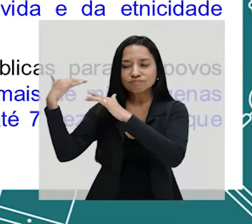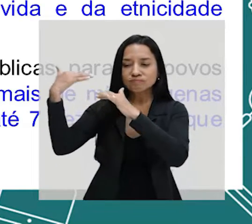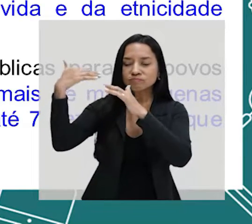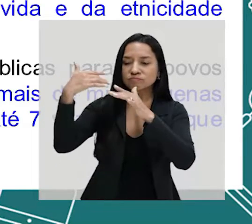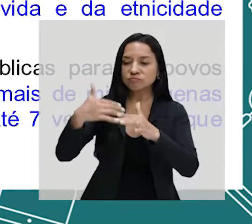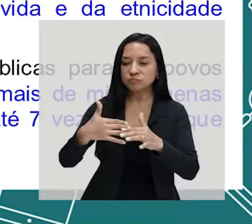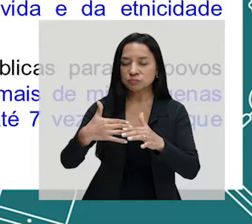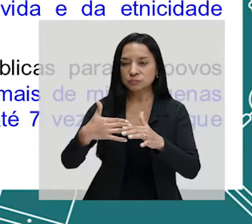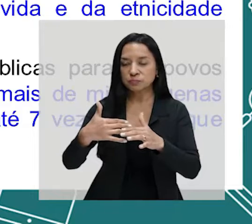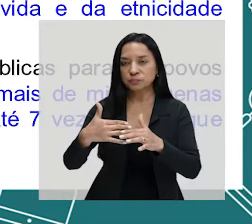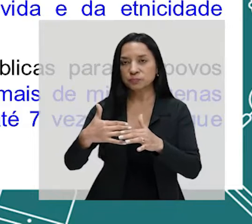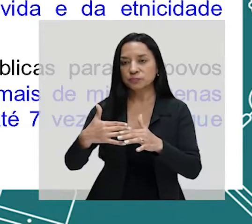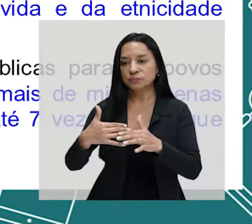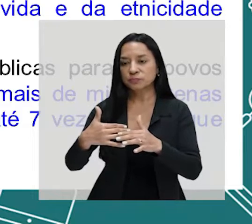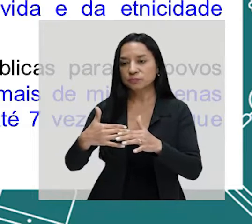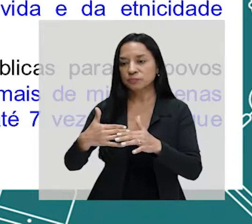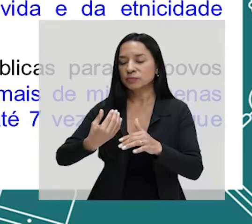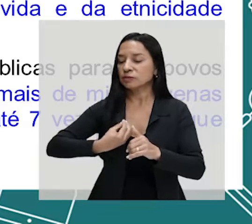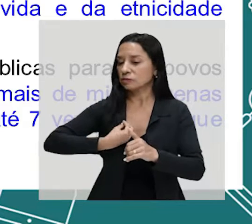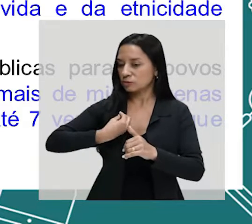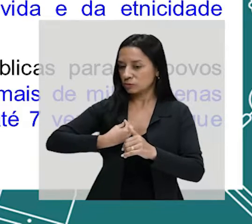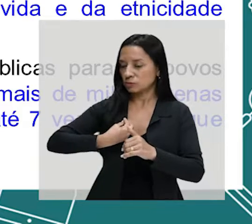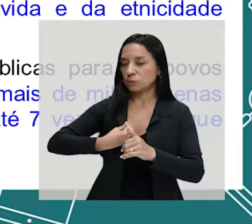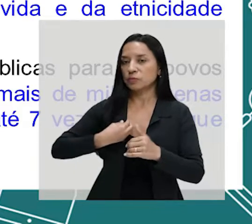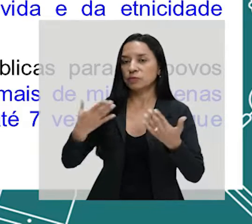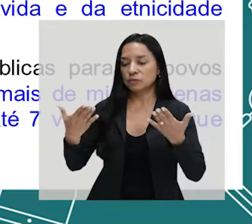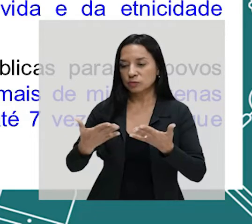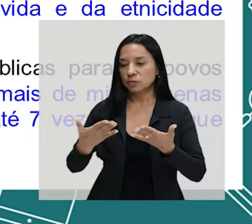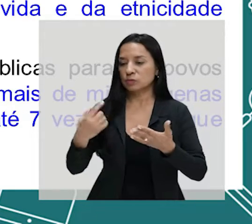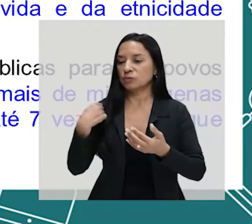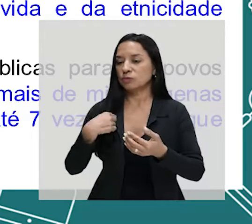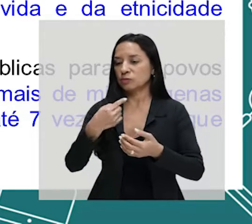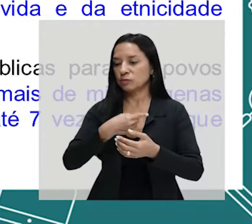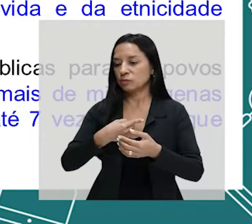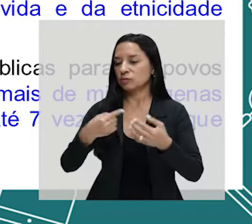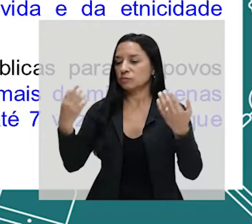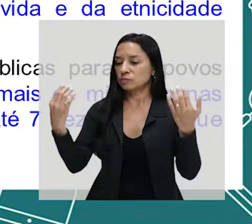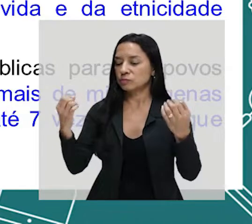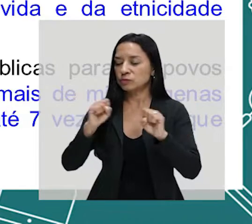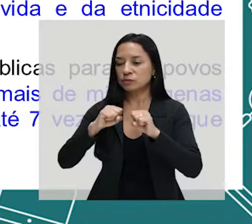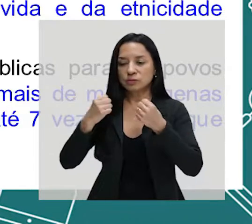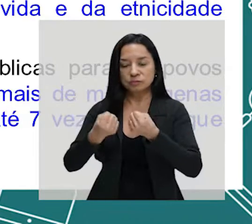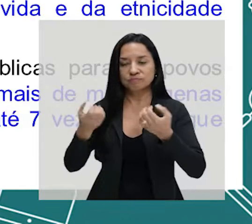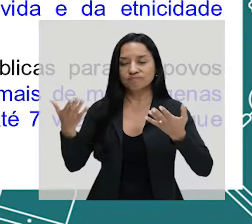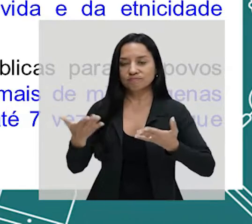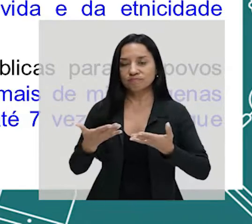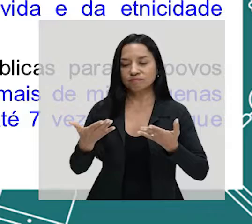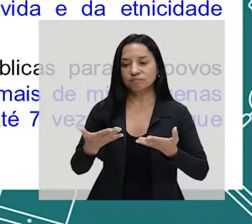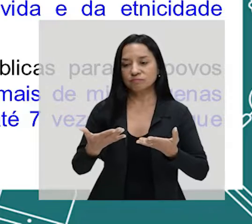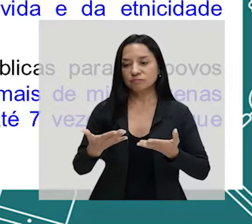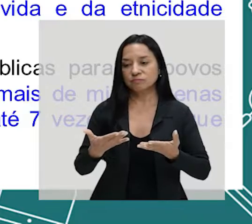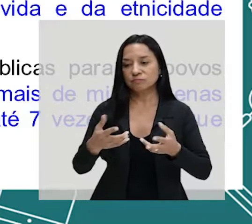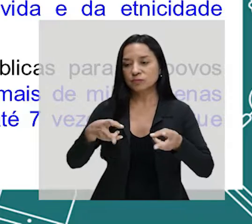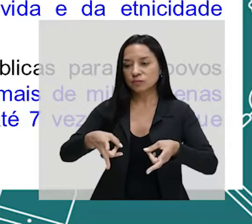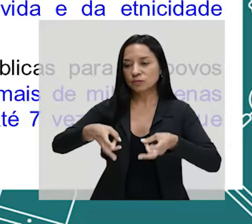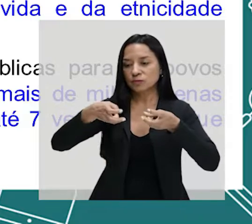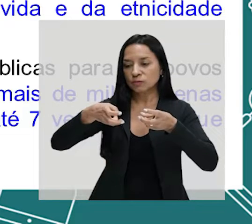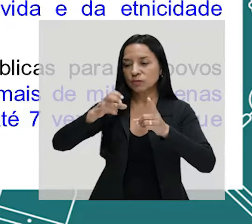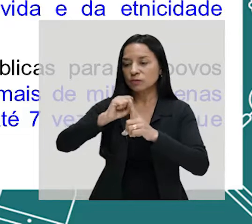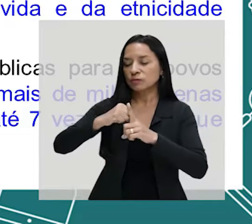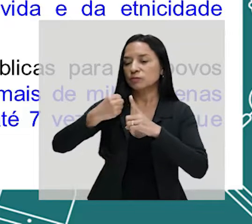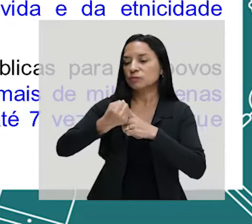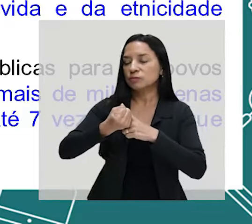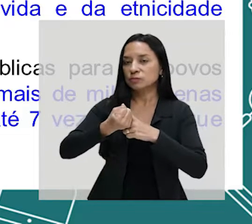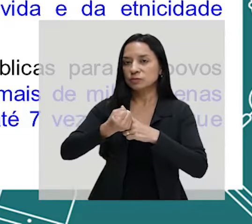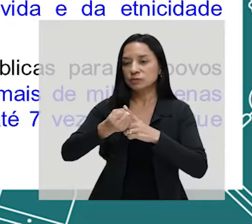também são históricas mas que estão bem presentes em nossa atualidade Observe que essas sociedades